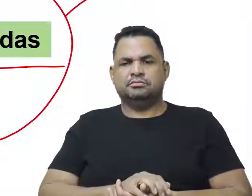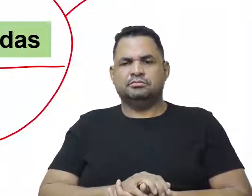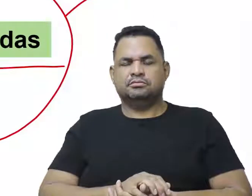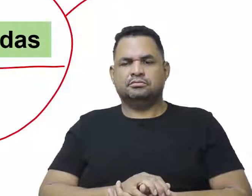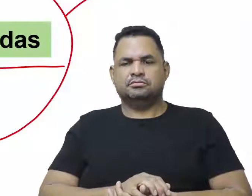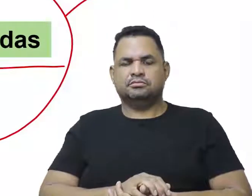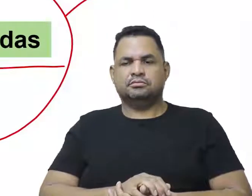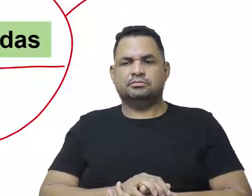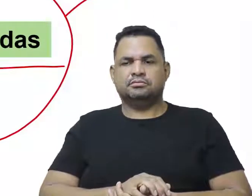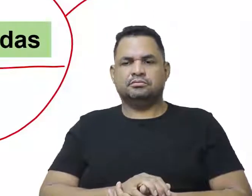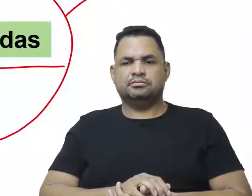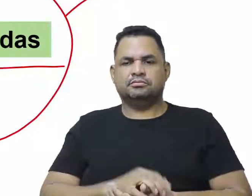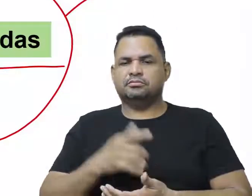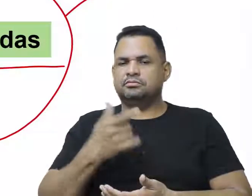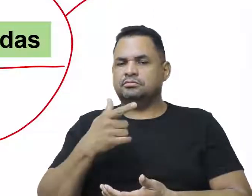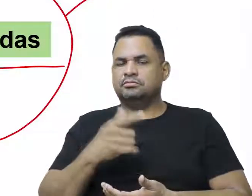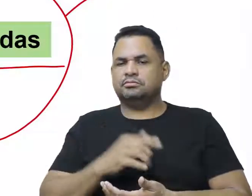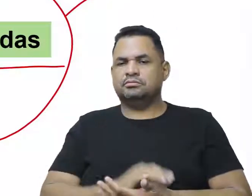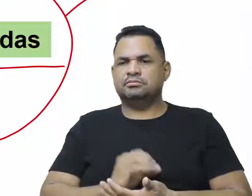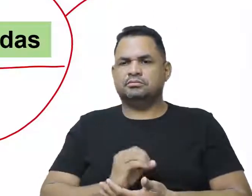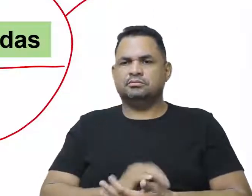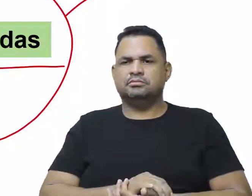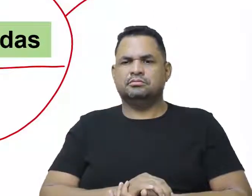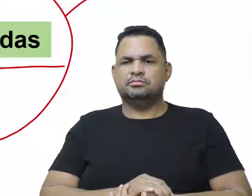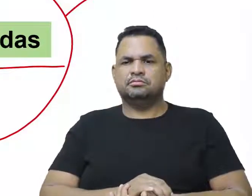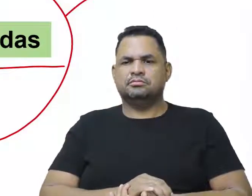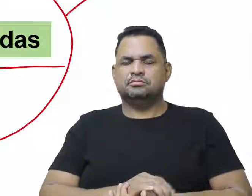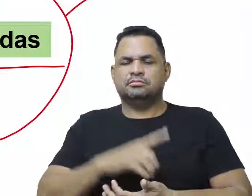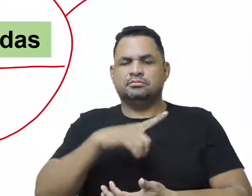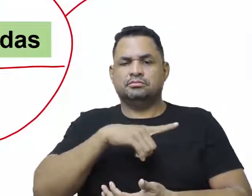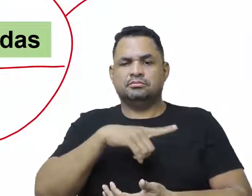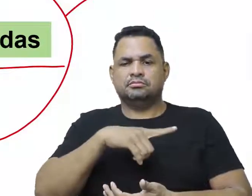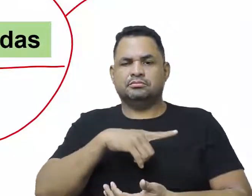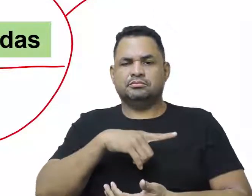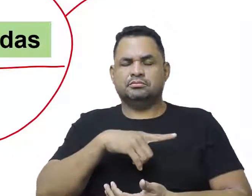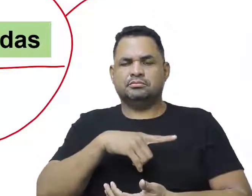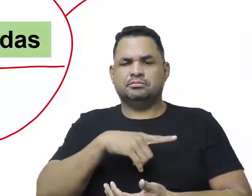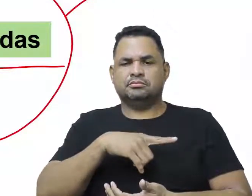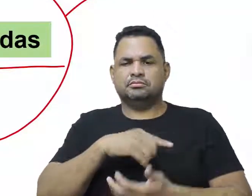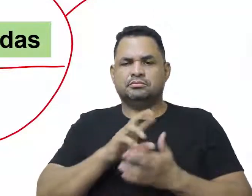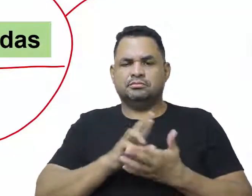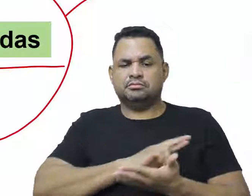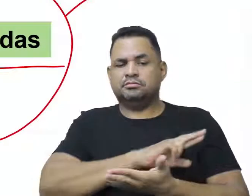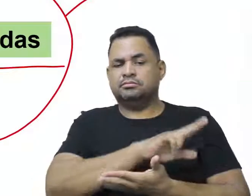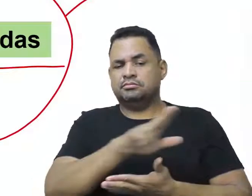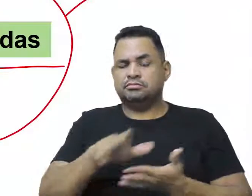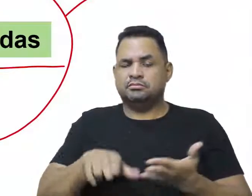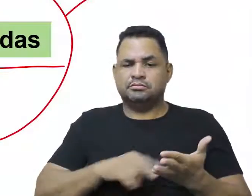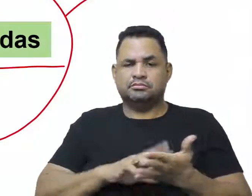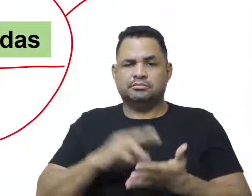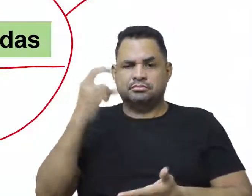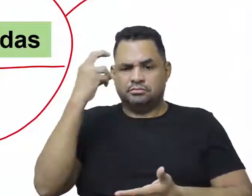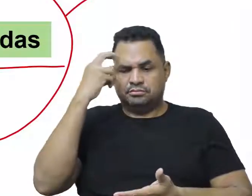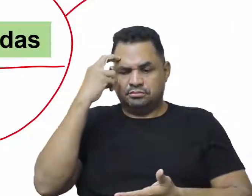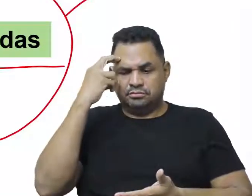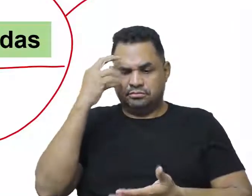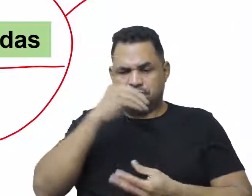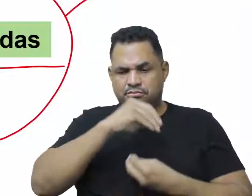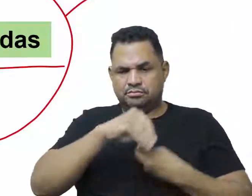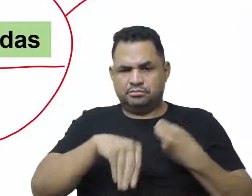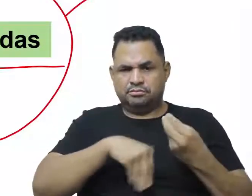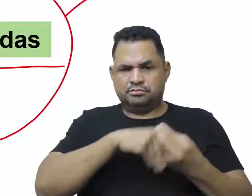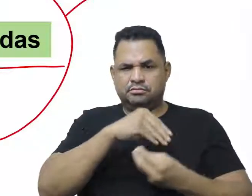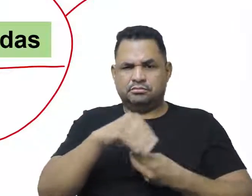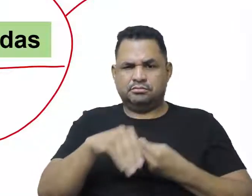sem cultura não não existe tá bom existe essa essa diversidade né Essa